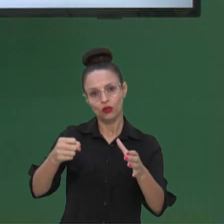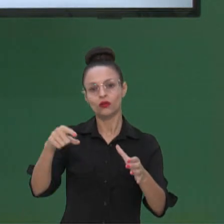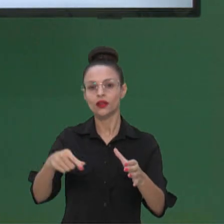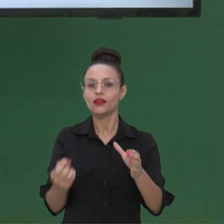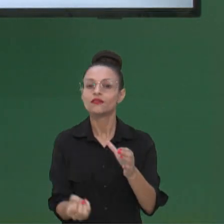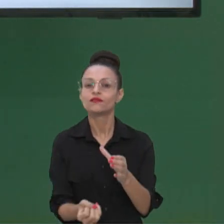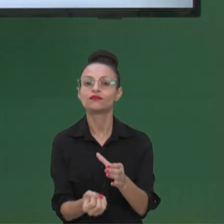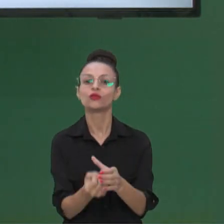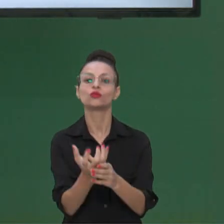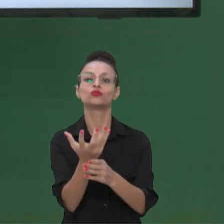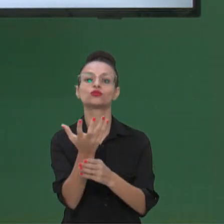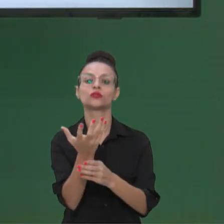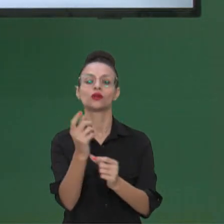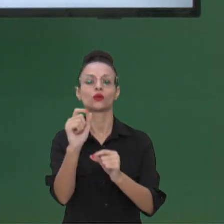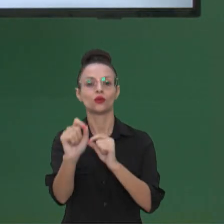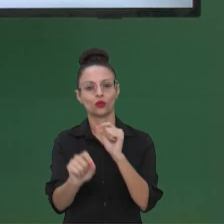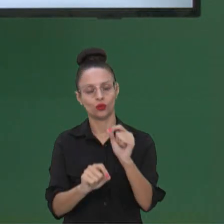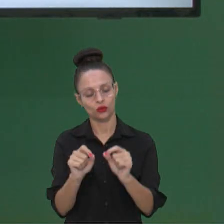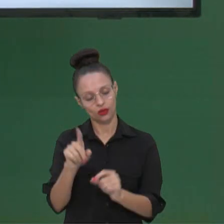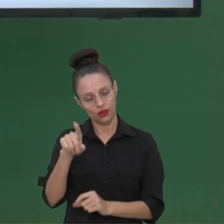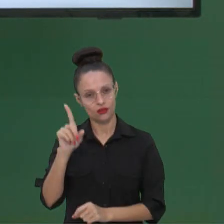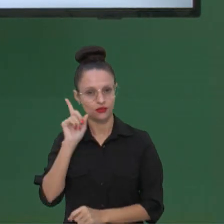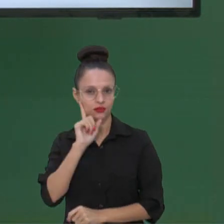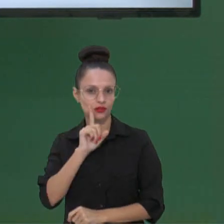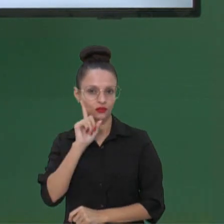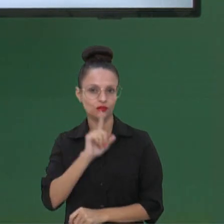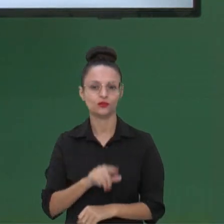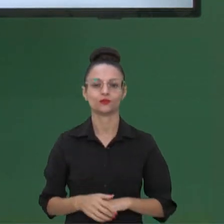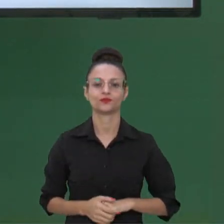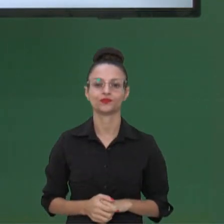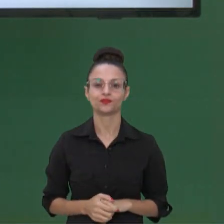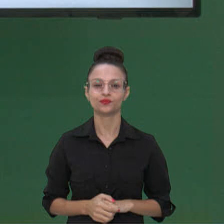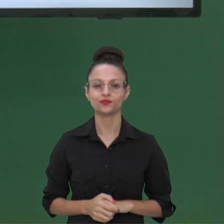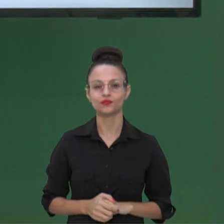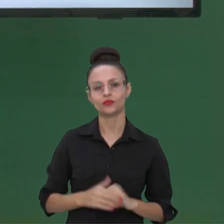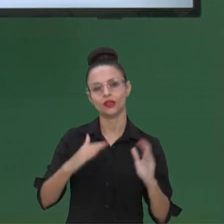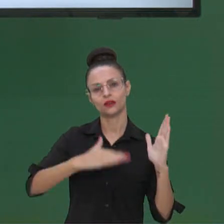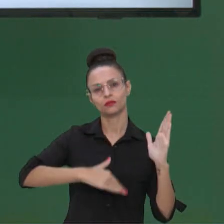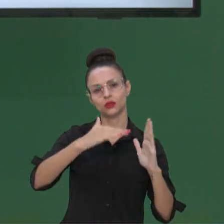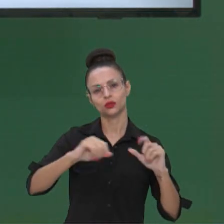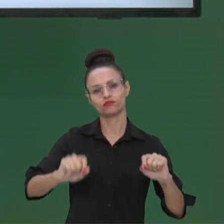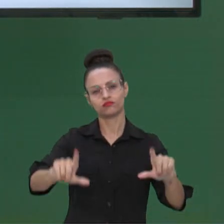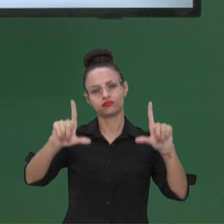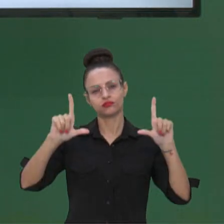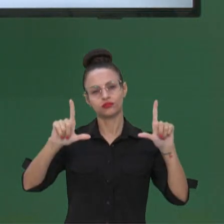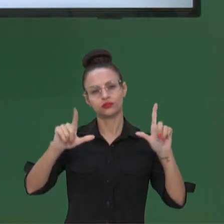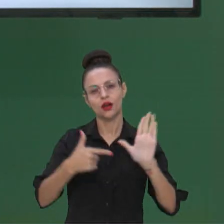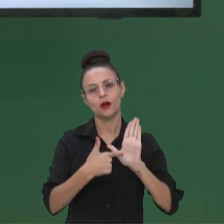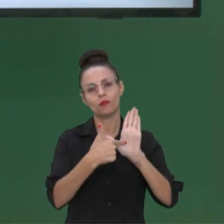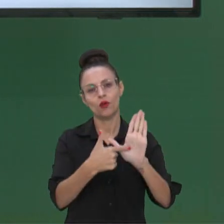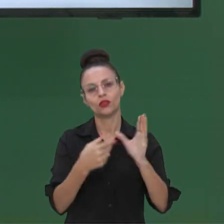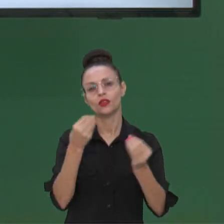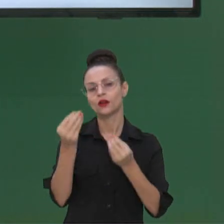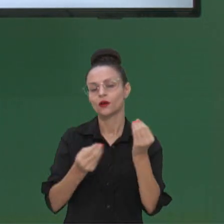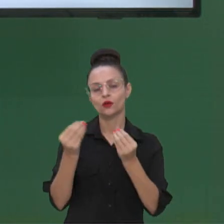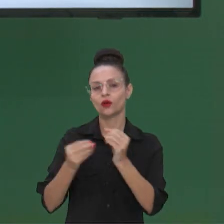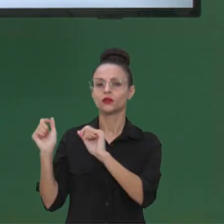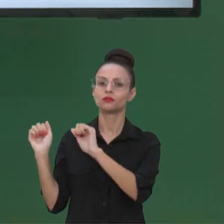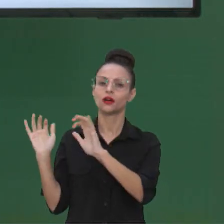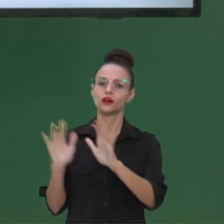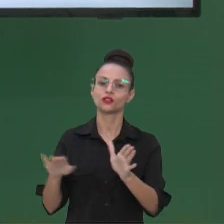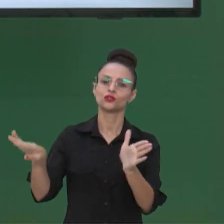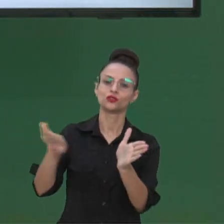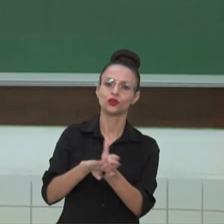fundadores, então, do que é hoje, basicamente, os Estados Unidos da América. Então, aqui uma pintura que mostra essa chegada aí desses